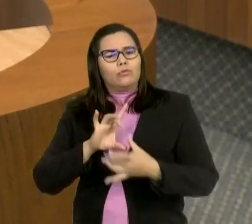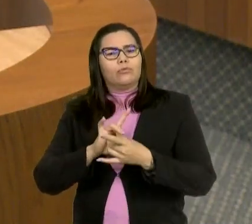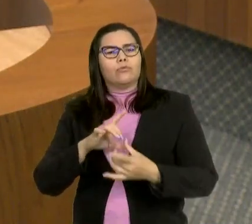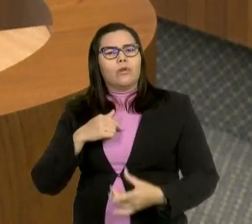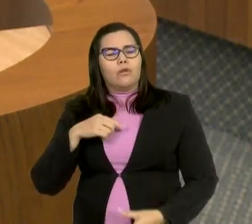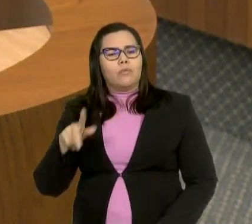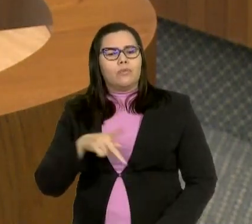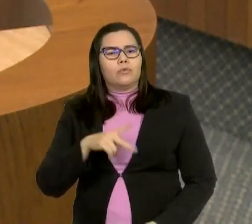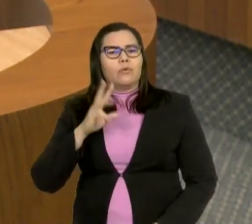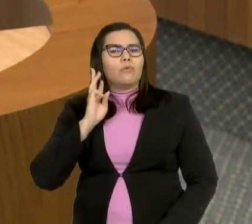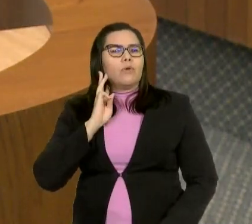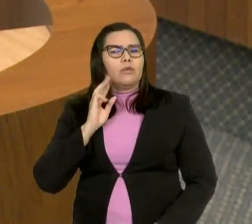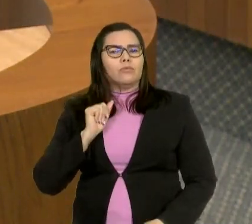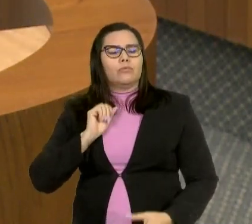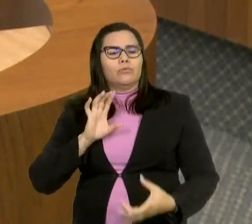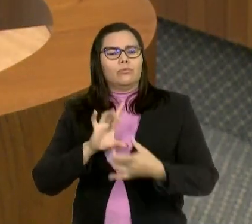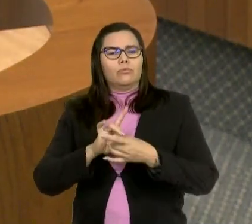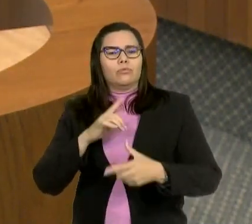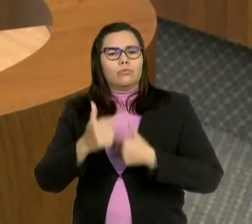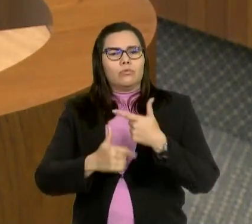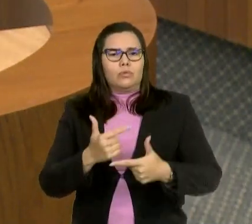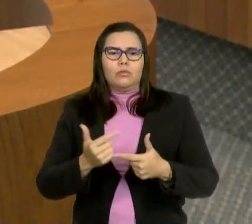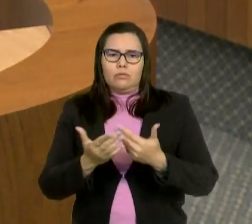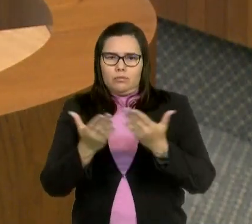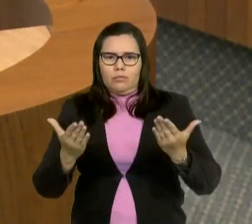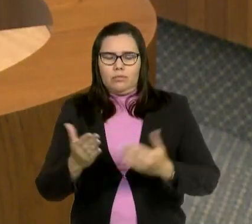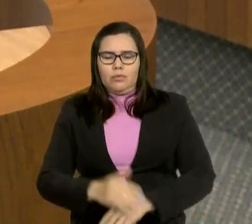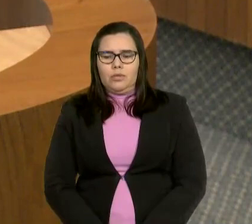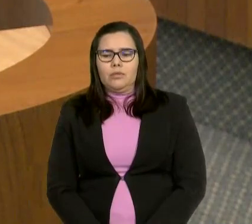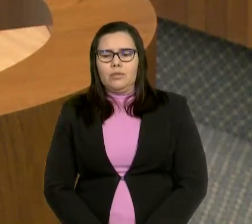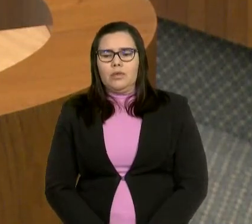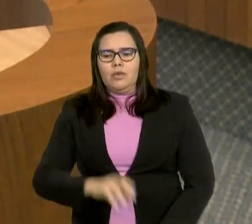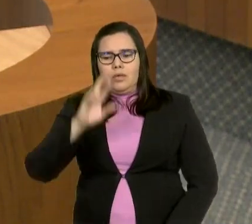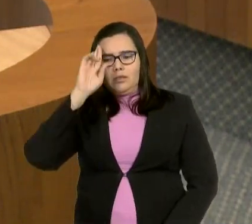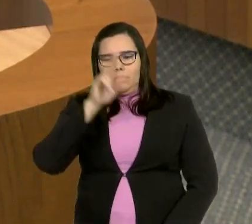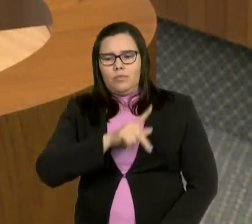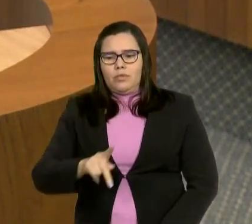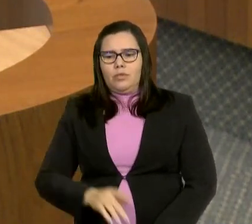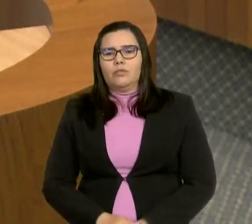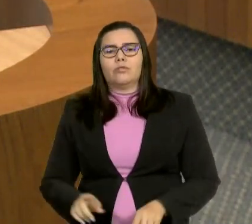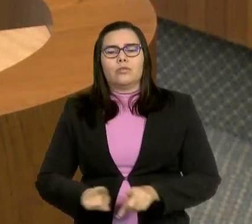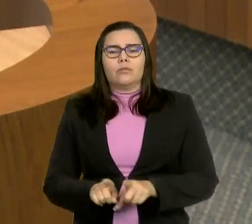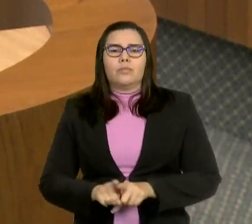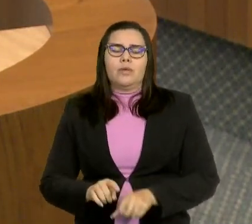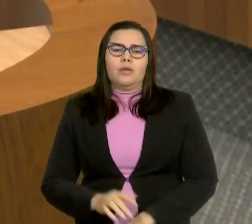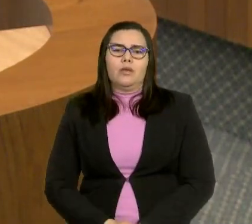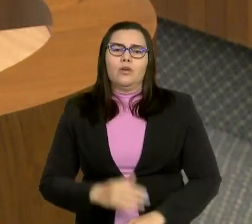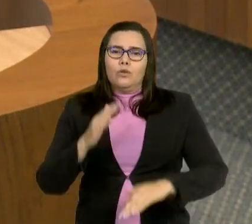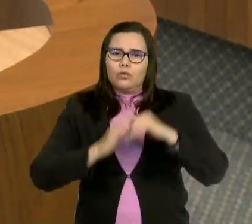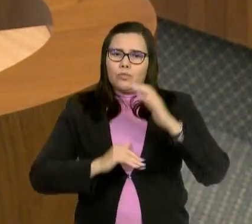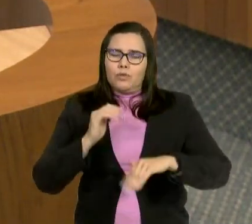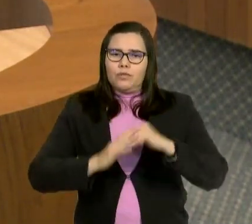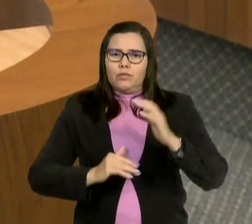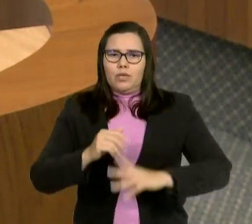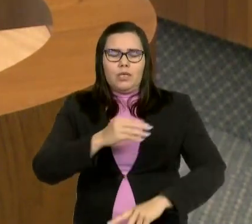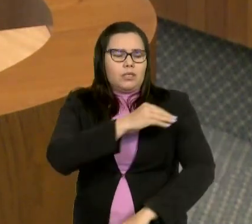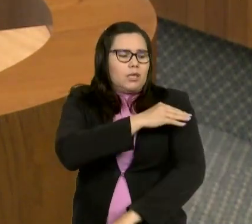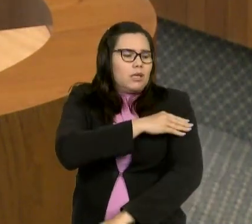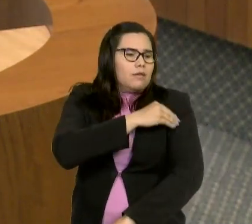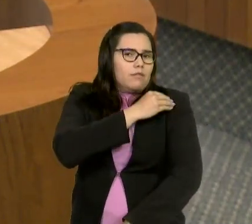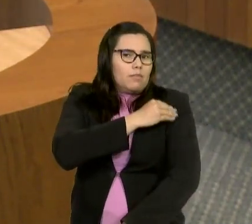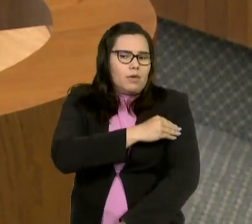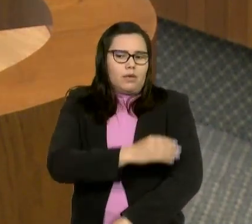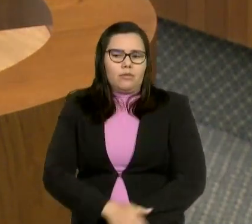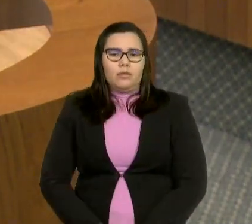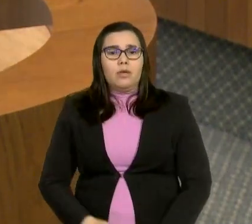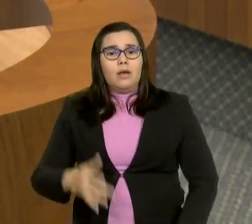professor e deputado Hélio no curso. Meu presidente, para finalizar a luta também dos enfermeiros, Amanhã, sexta-feira, terá manifestação dos enfermeiros do